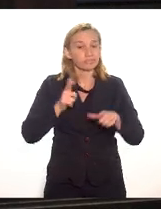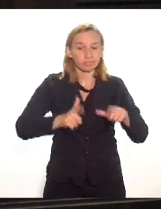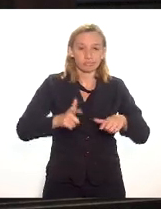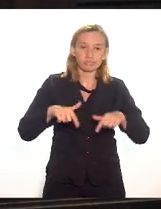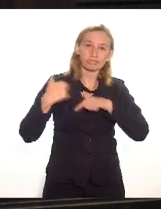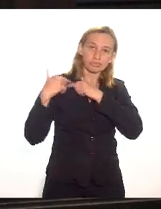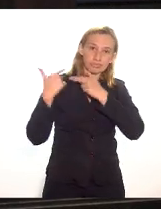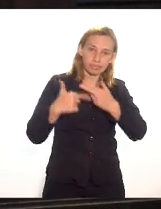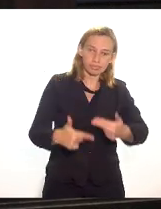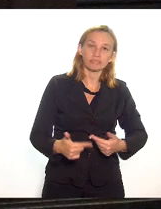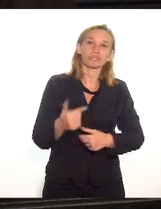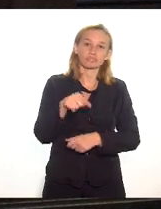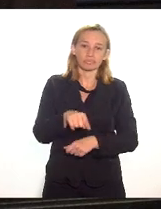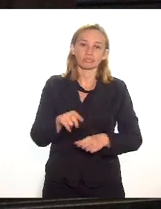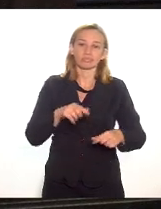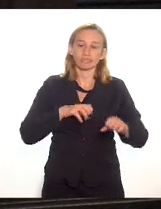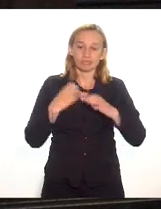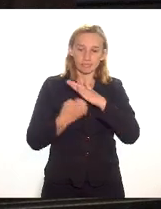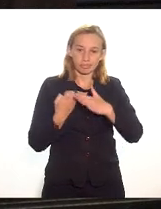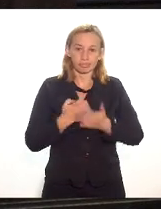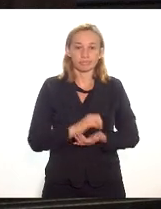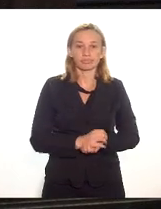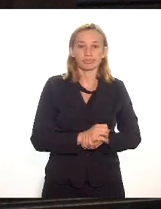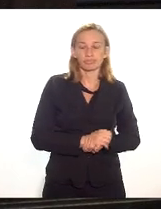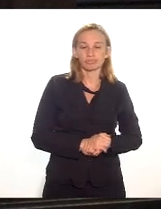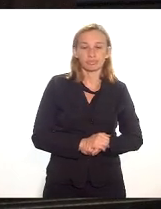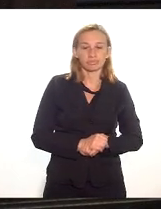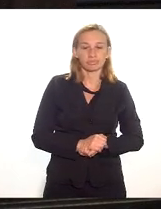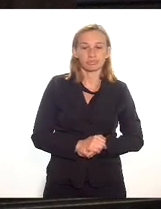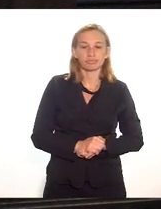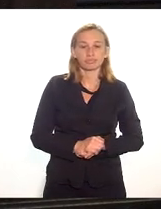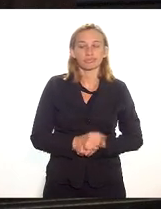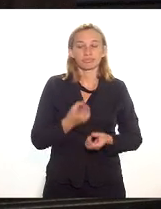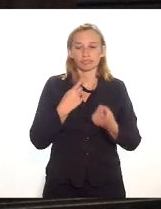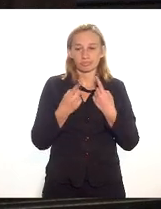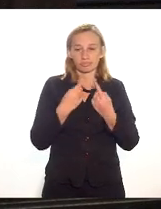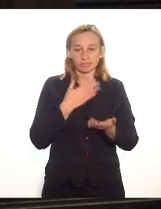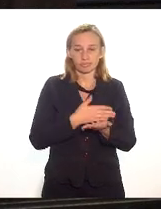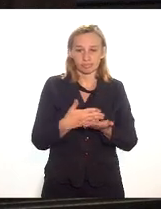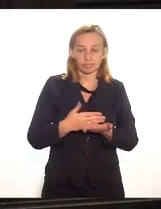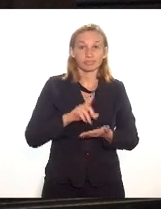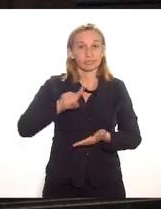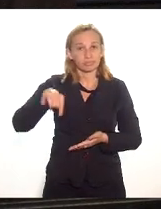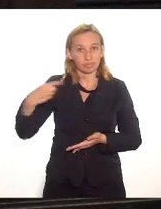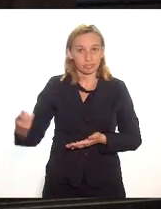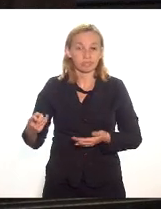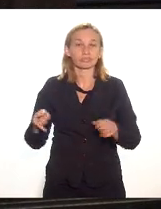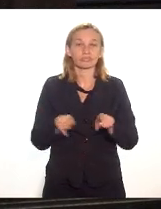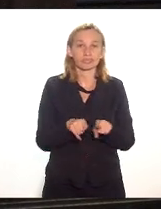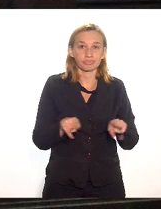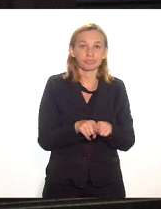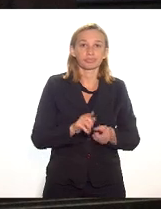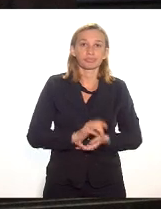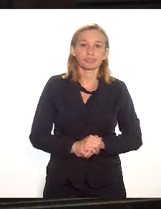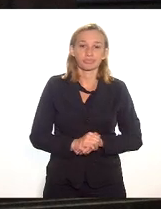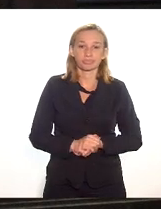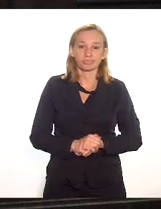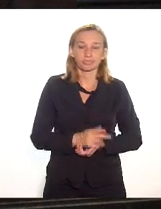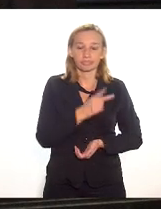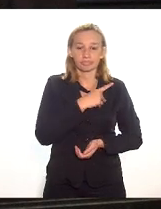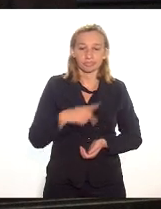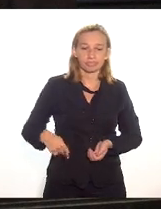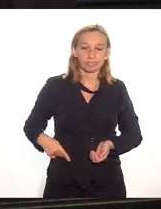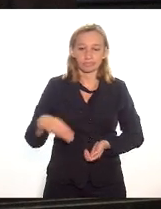profissional naquela empresa. Essa é uma dimensão do debate. A outra dimensão do debate, presidente